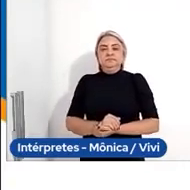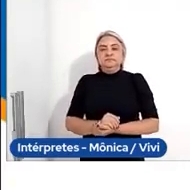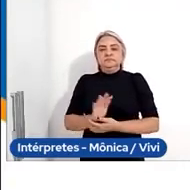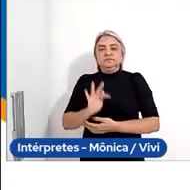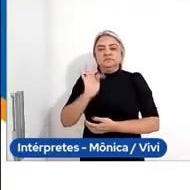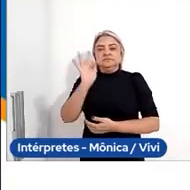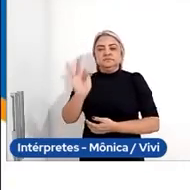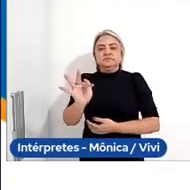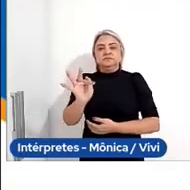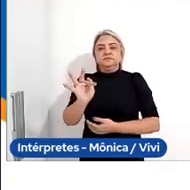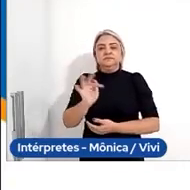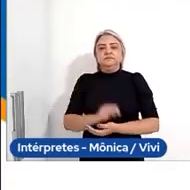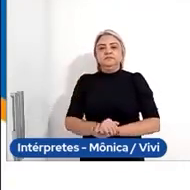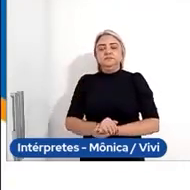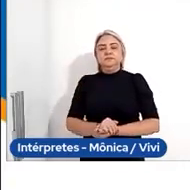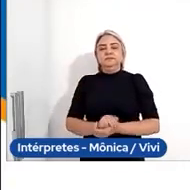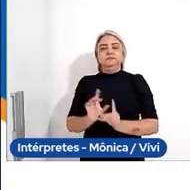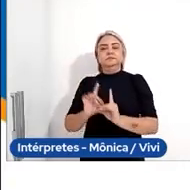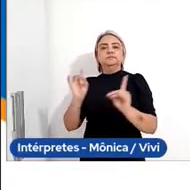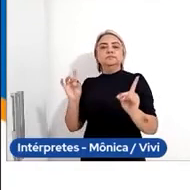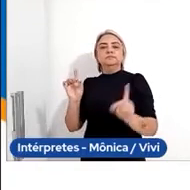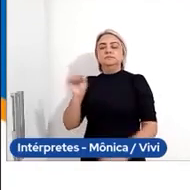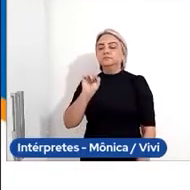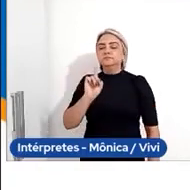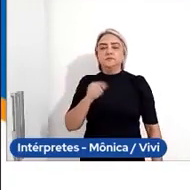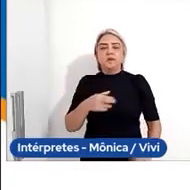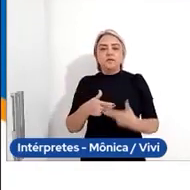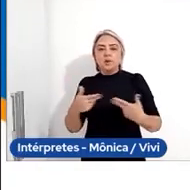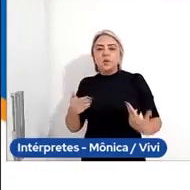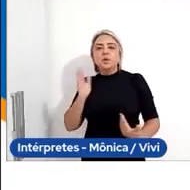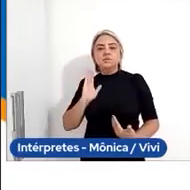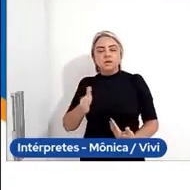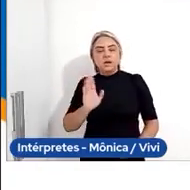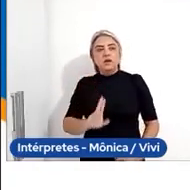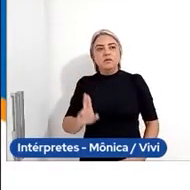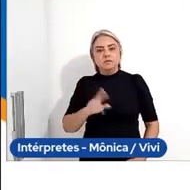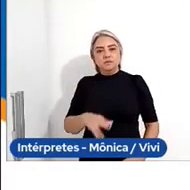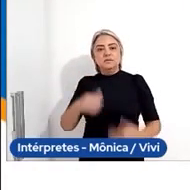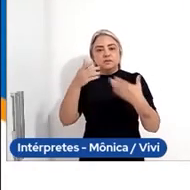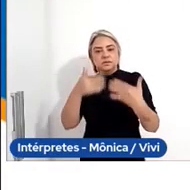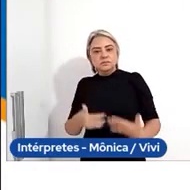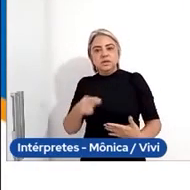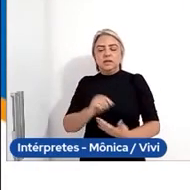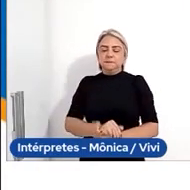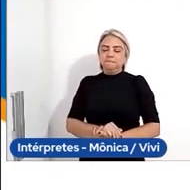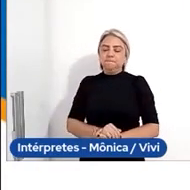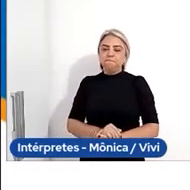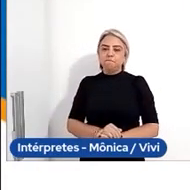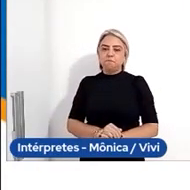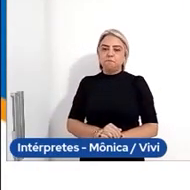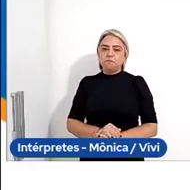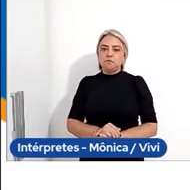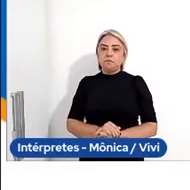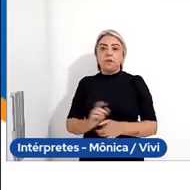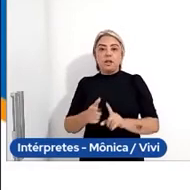futuro distante, mas não é. Eu estou falando de coisas que a gente já pôs em prática e eu vou abordá-las também. A